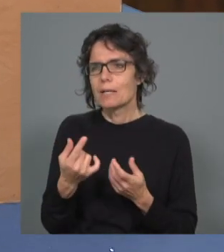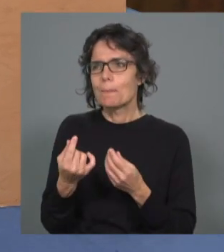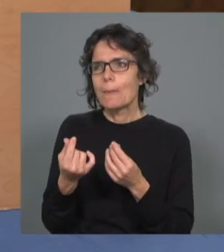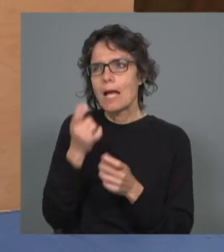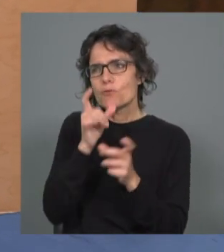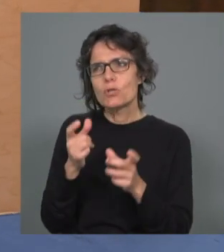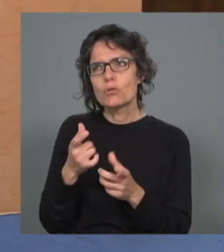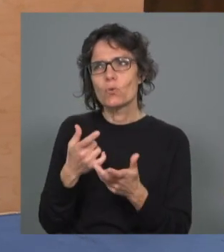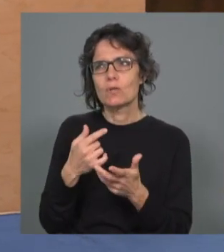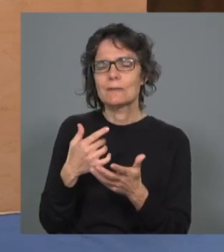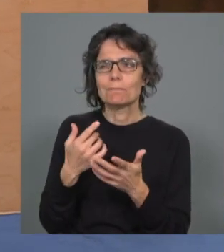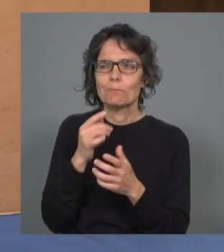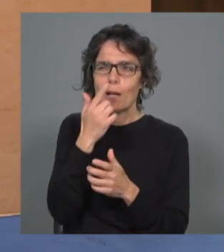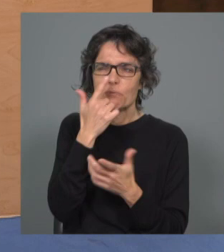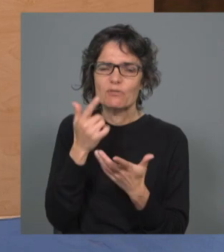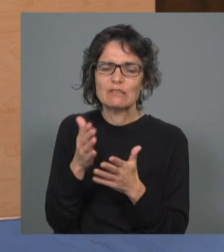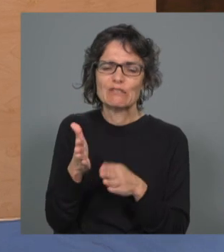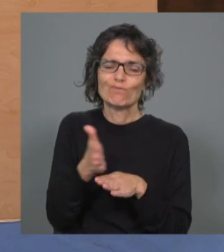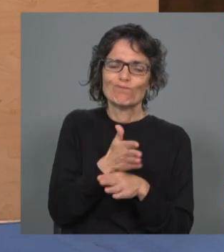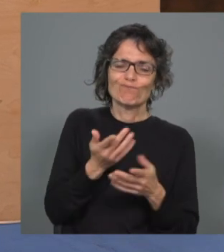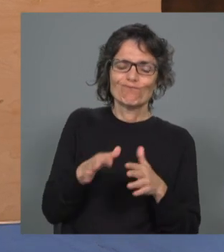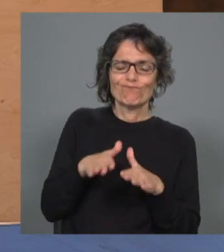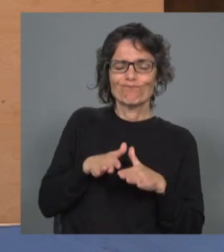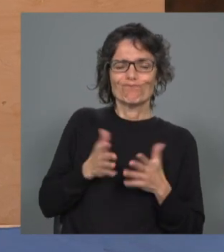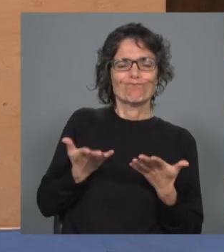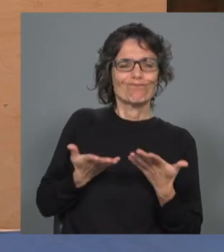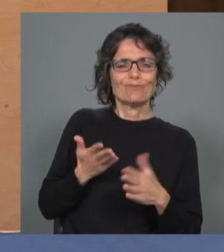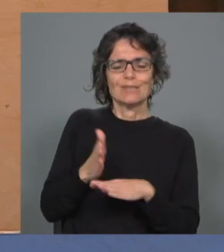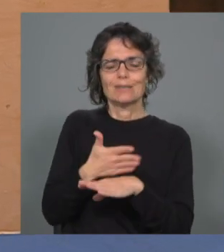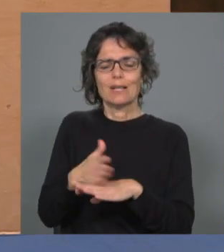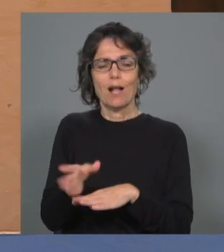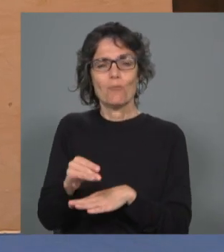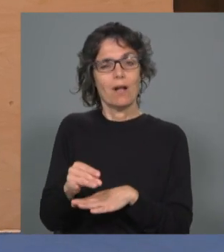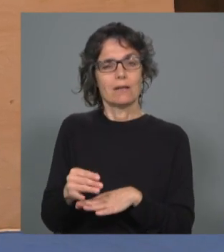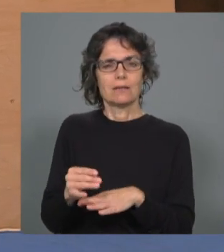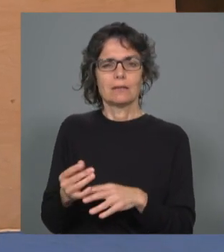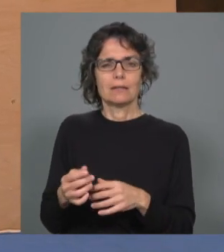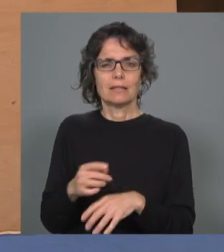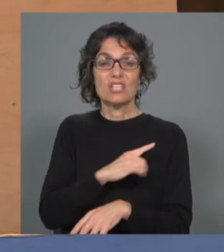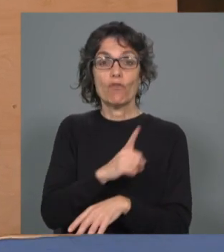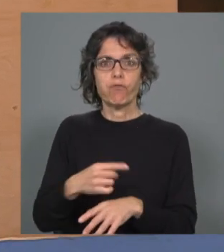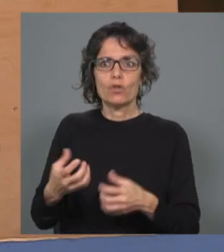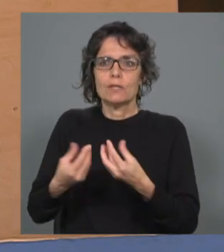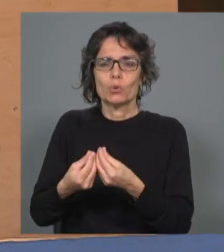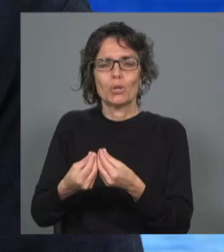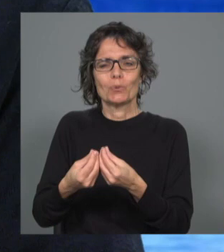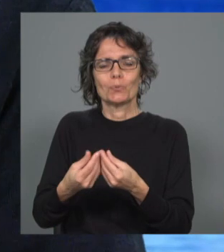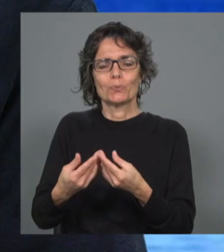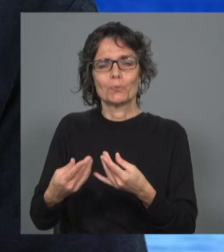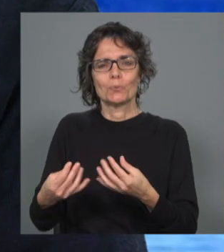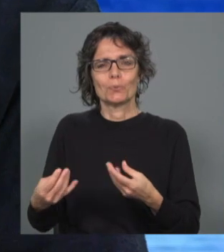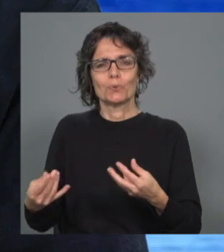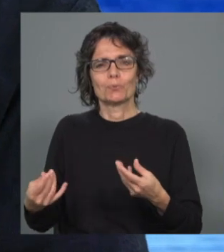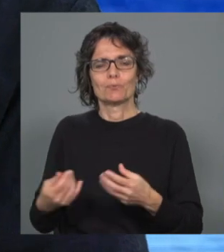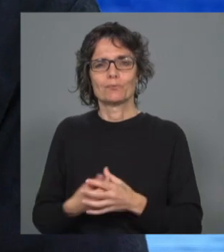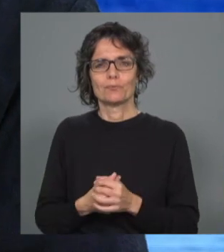individualismo excessivo ou divisão que vai um bocadinho esbatendo, ao fim e ao cabo, esta capacidade de